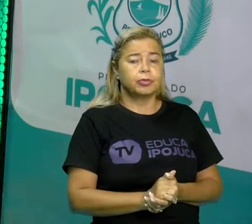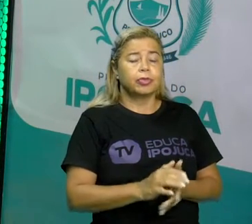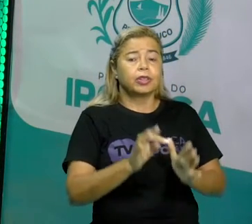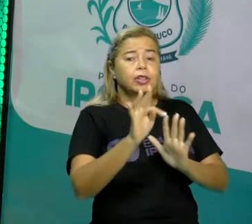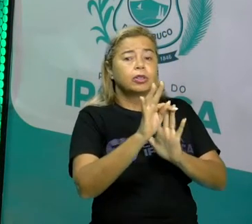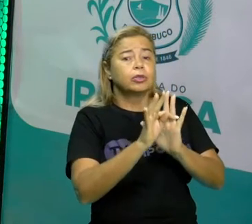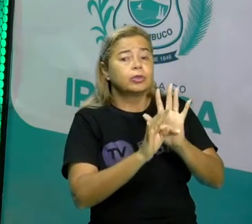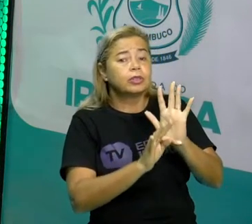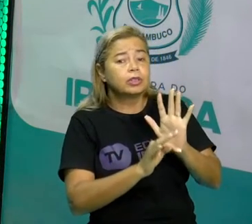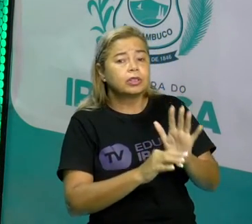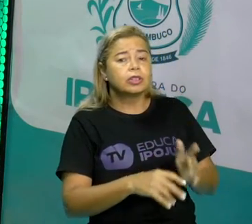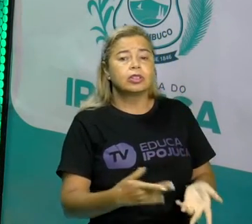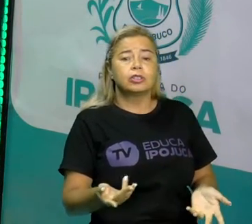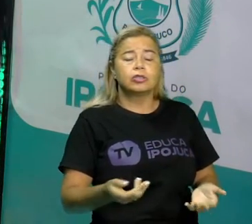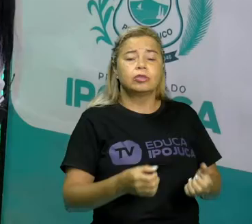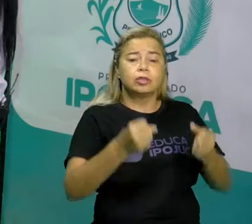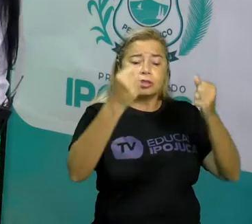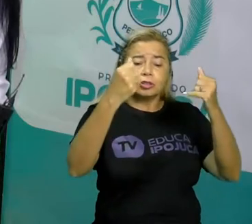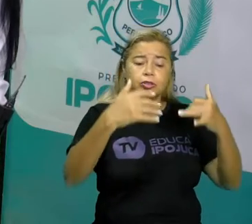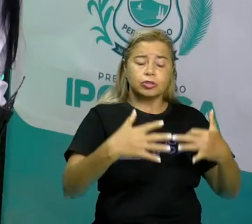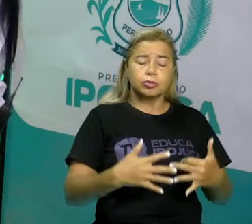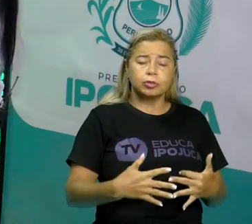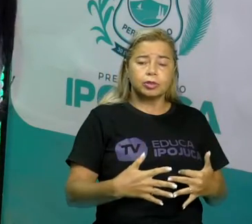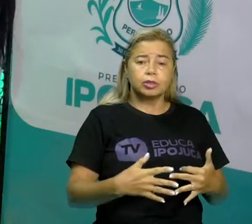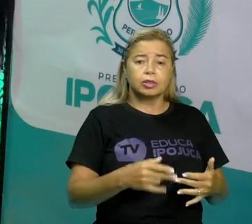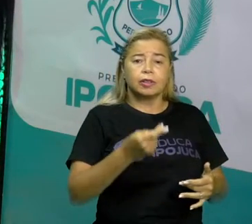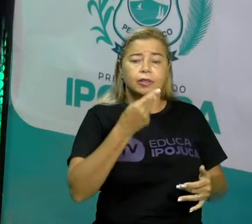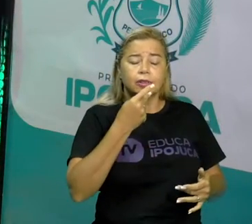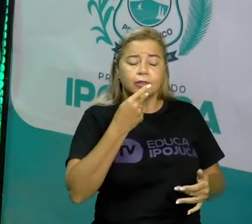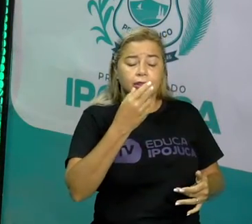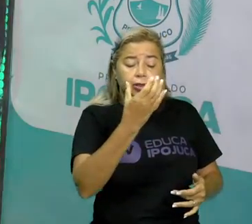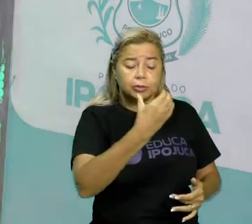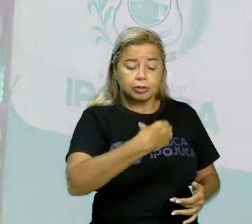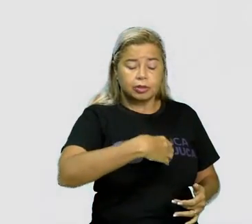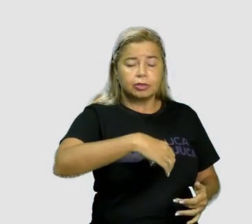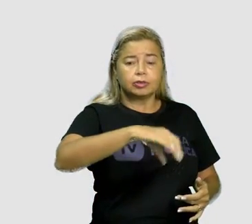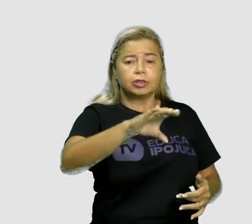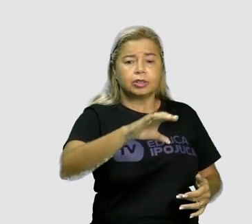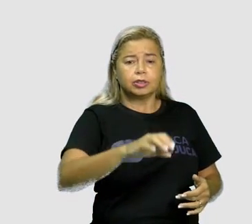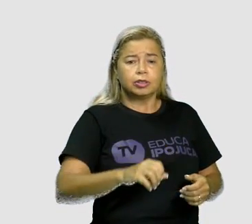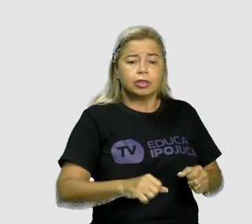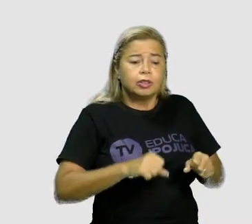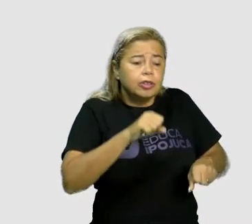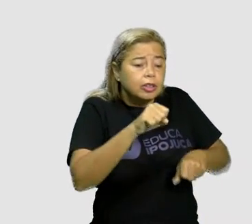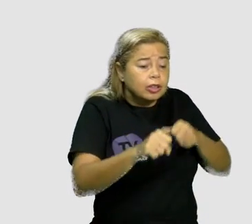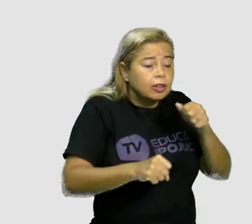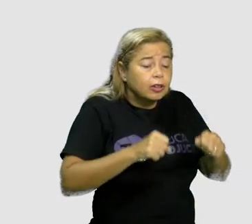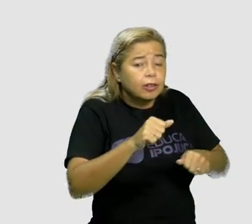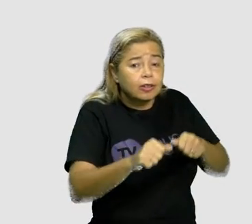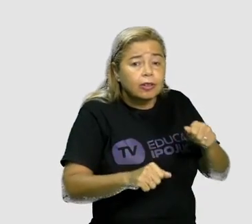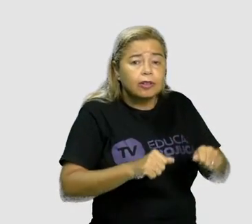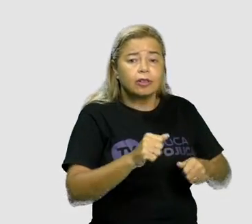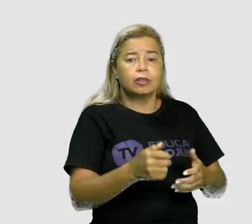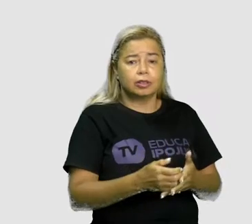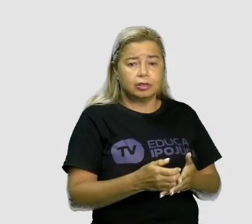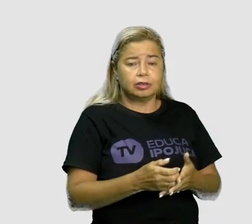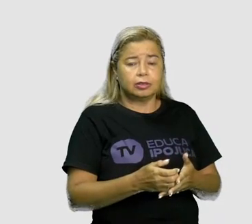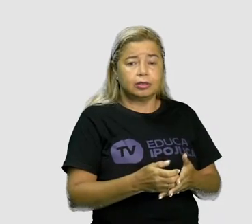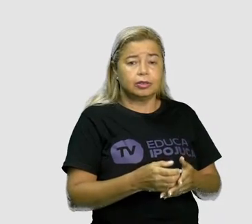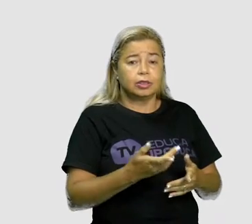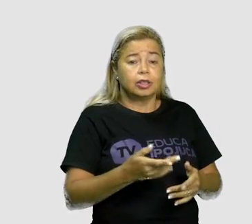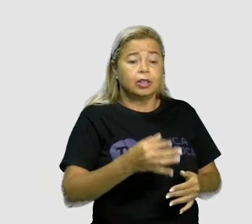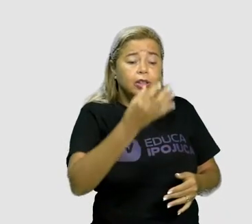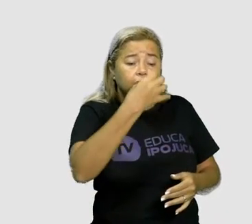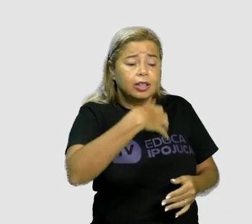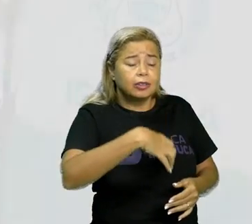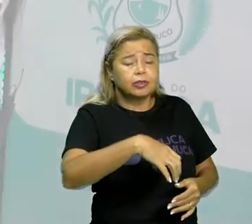do elefantinho, que é correndo pelo caminho. Ele não estava com essa cara que ele está aí agora. Ele estava